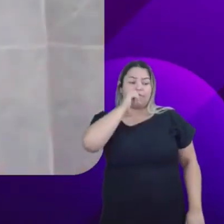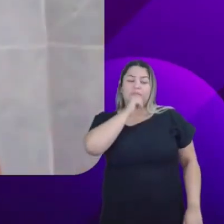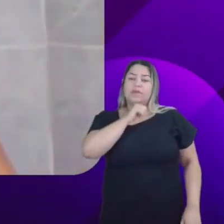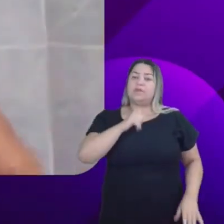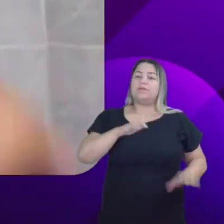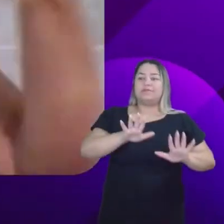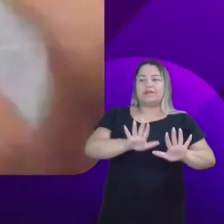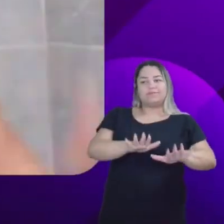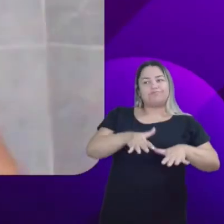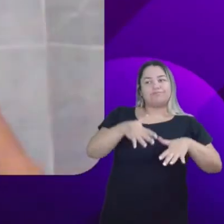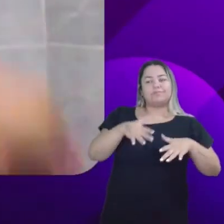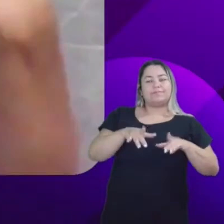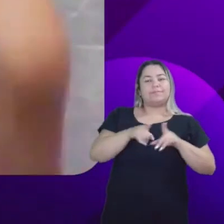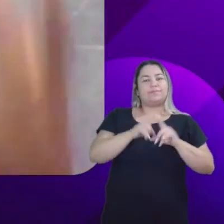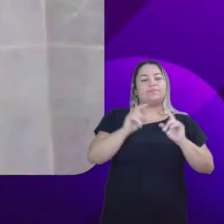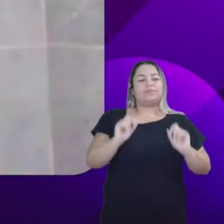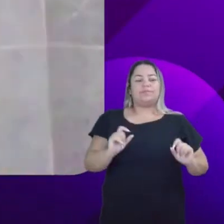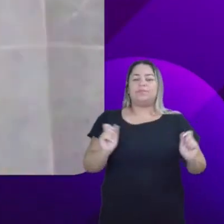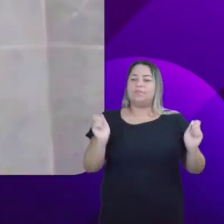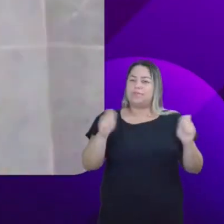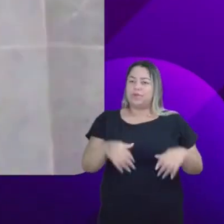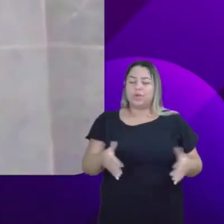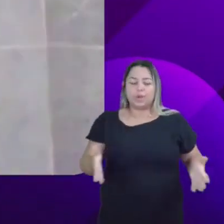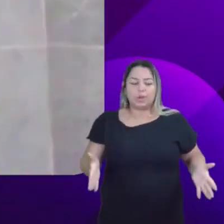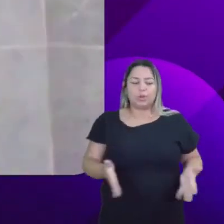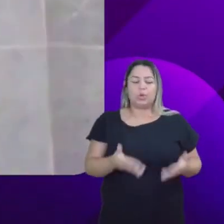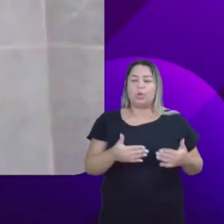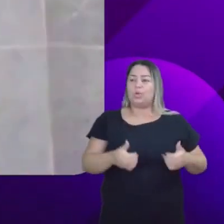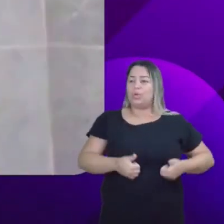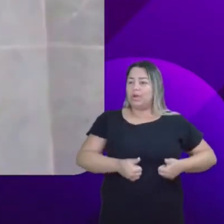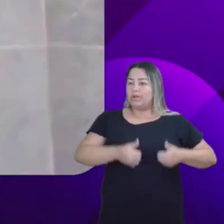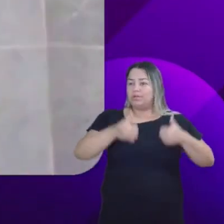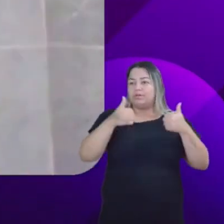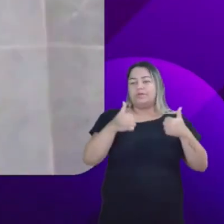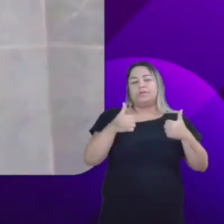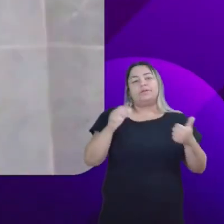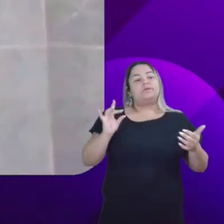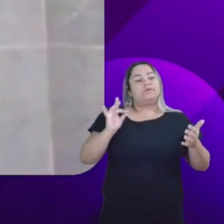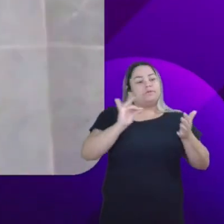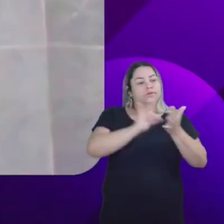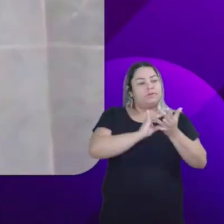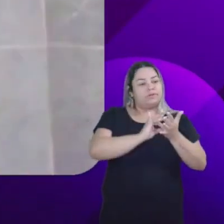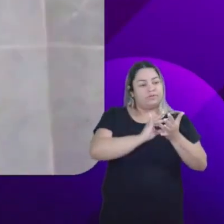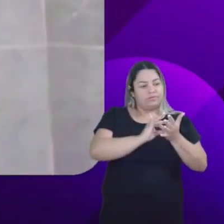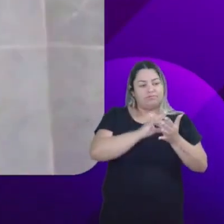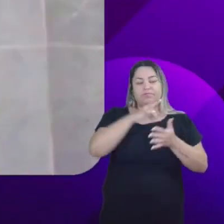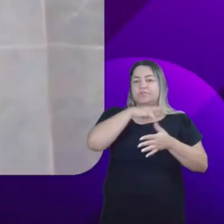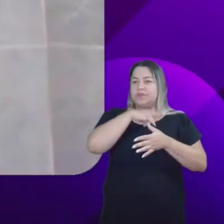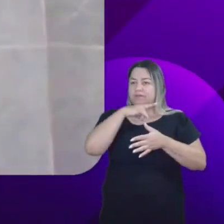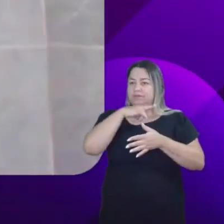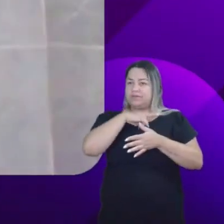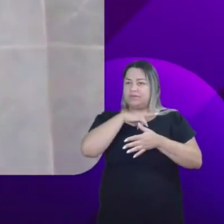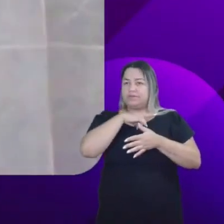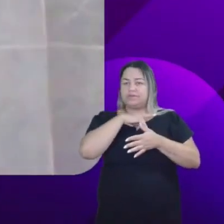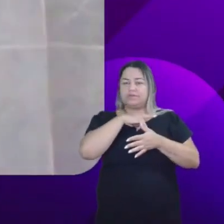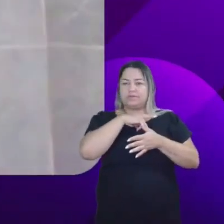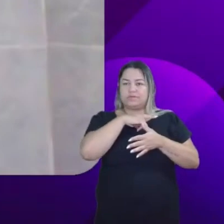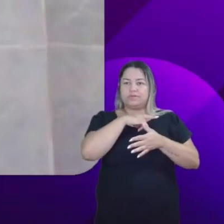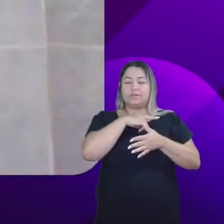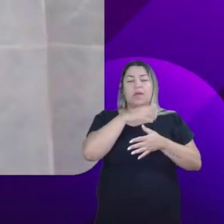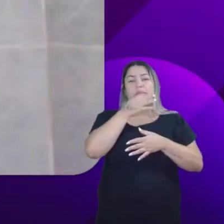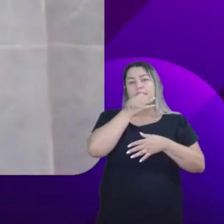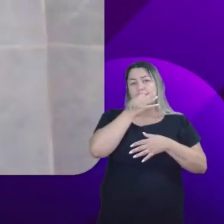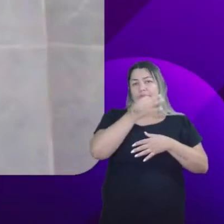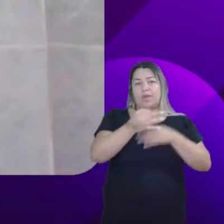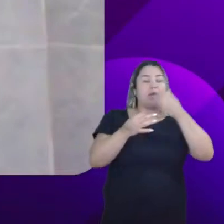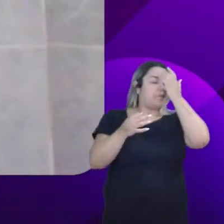das Margaridas. Precisa aprimorar, precisa melhorar, isso é fato, né? Mas a gente ainda tem algo que, na minha